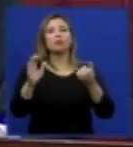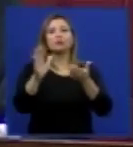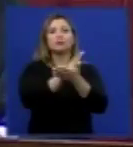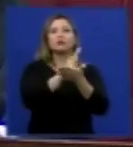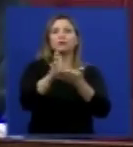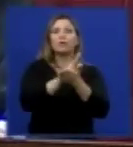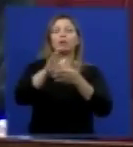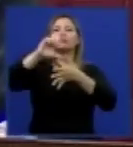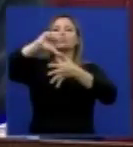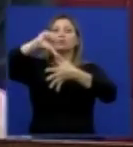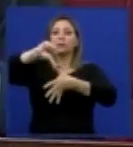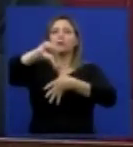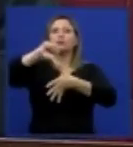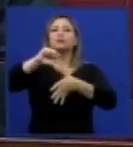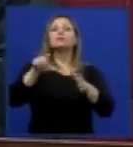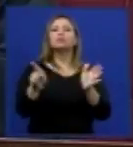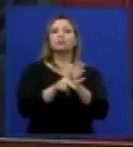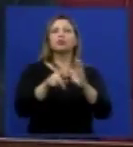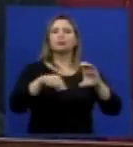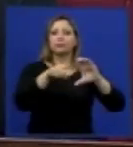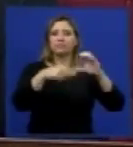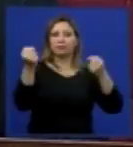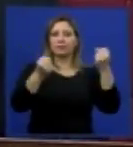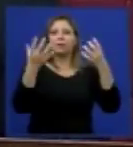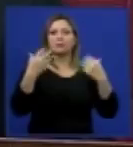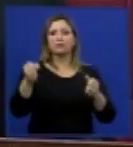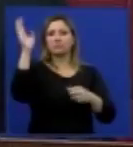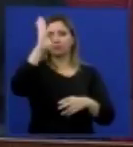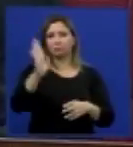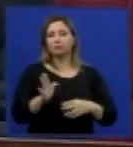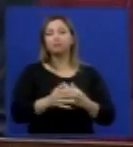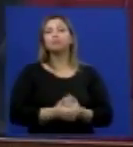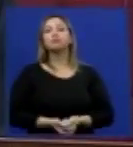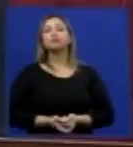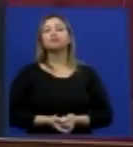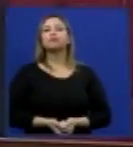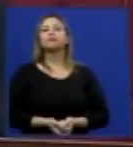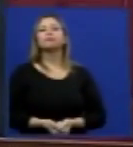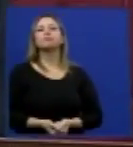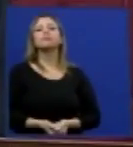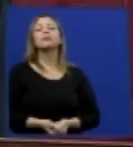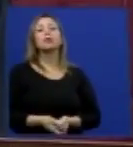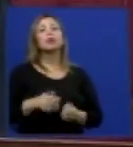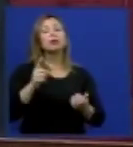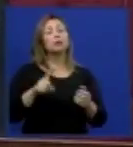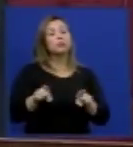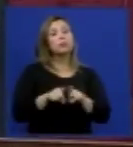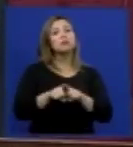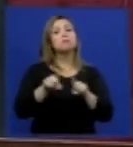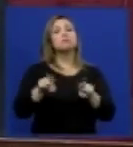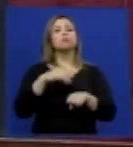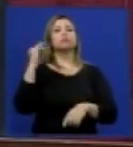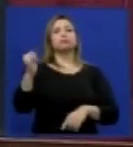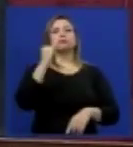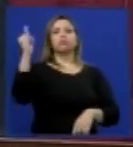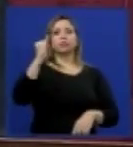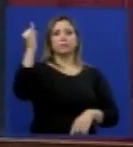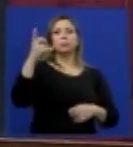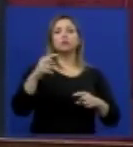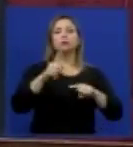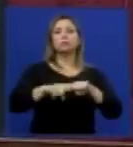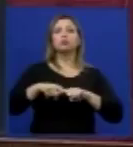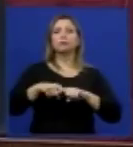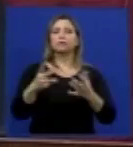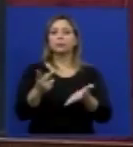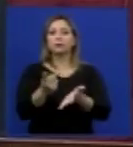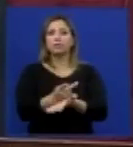países integrantes do Mercosul. Aqui cabe também registrar que, em razão